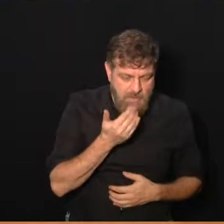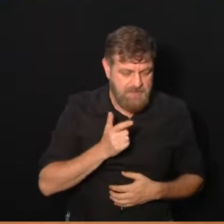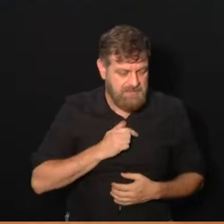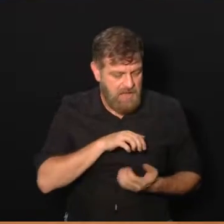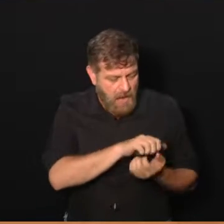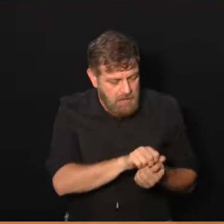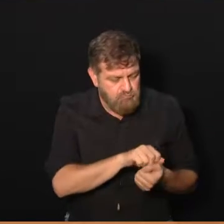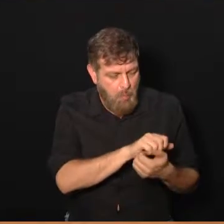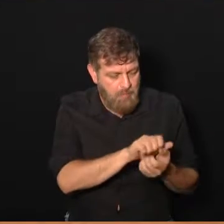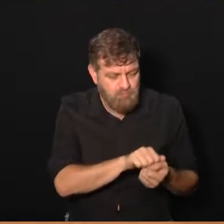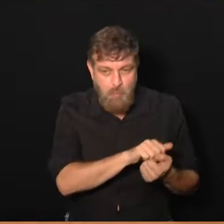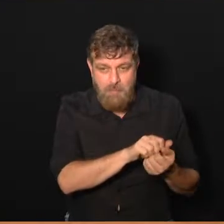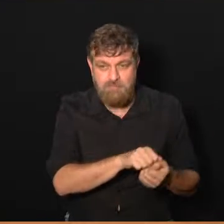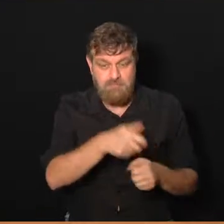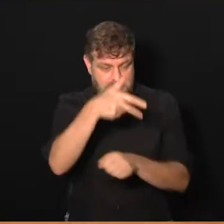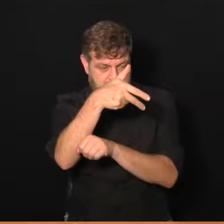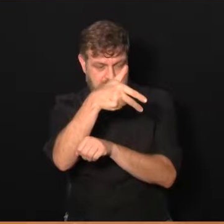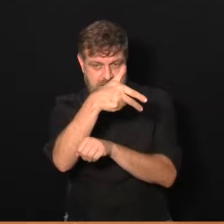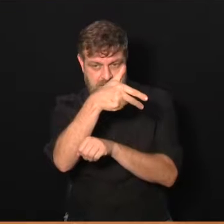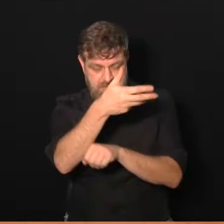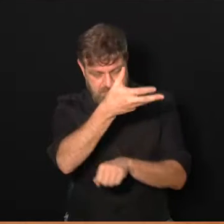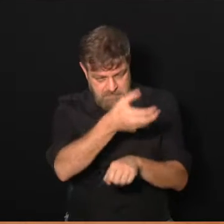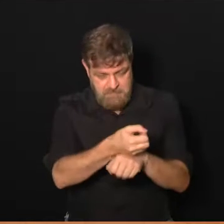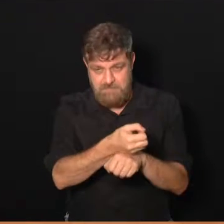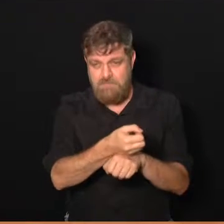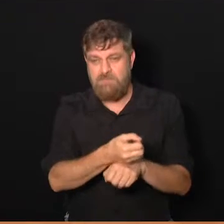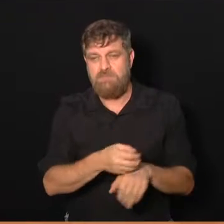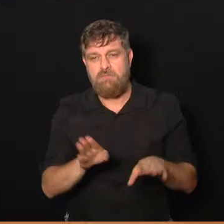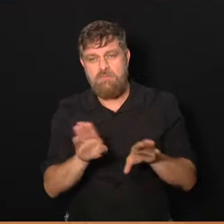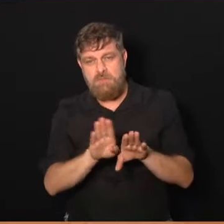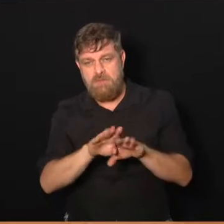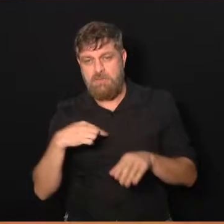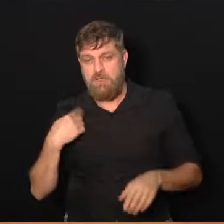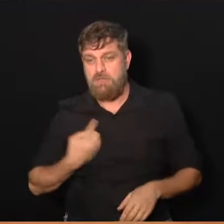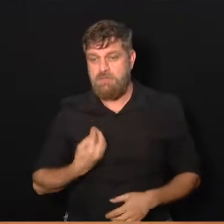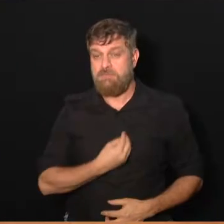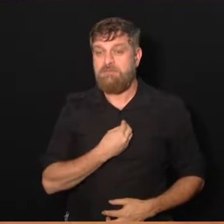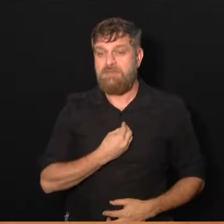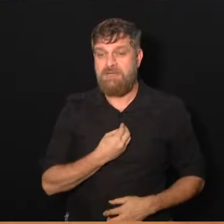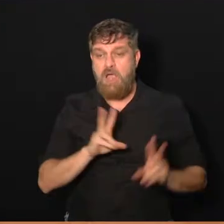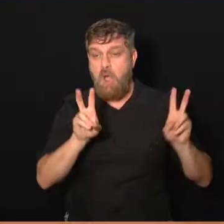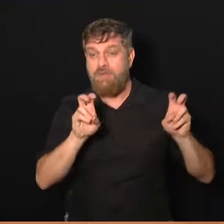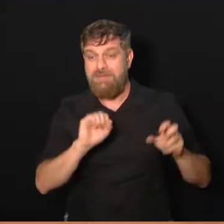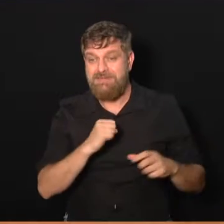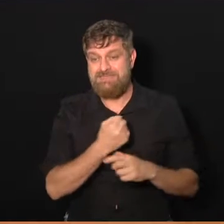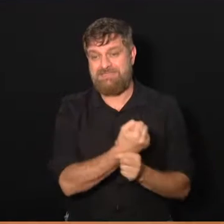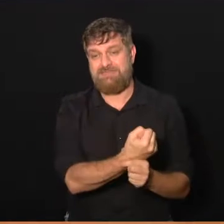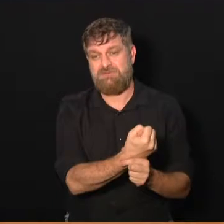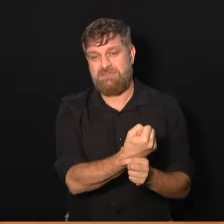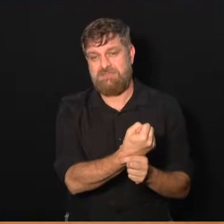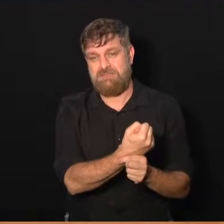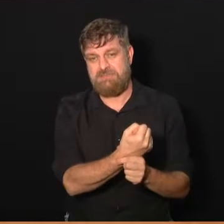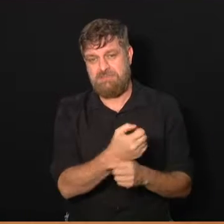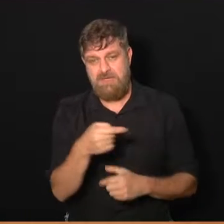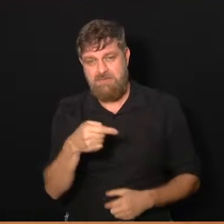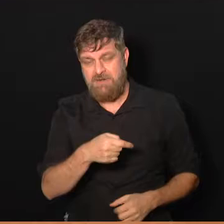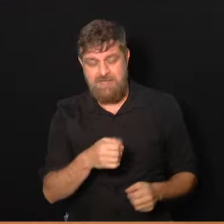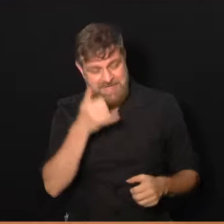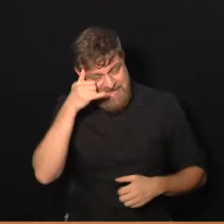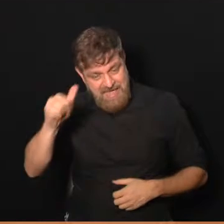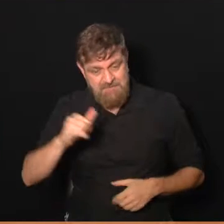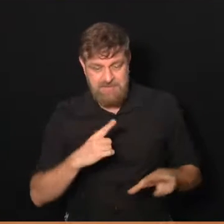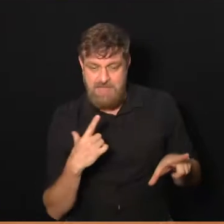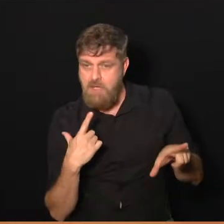alimentado, enfim. E, naturalmente, em relação ao que nos traz aqui, a segurança, né, do bichinho para que ele